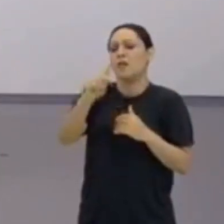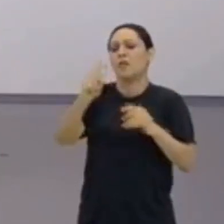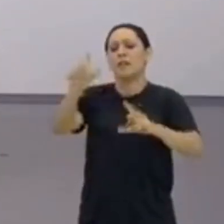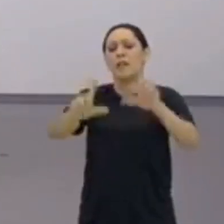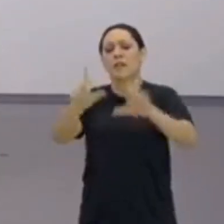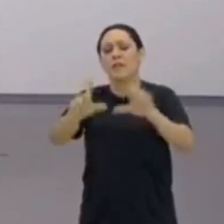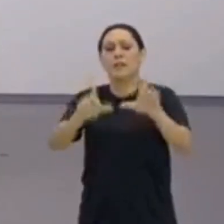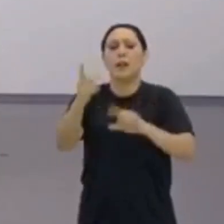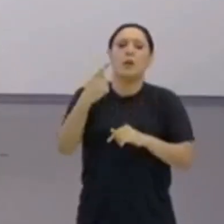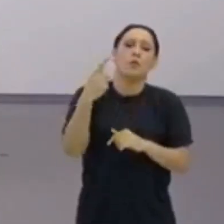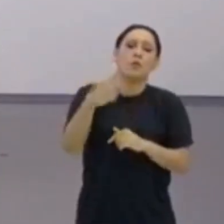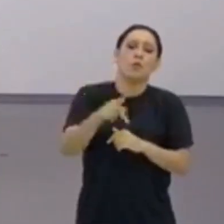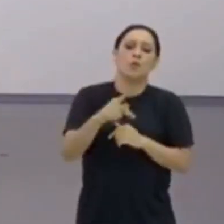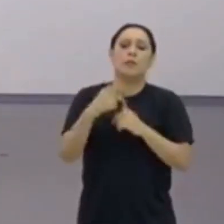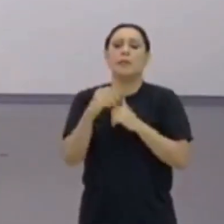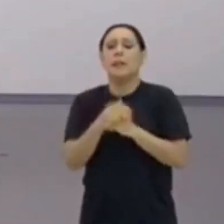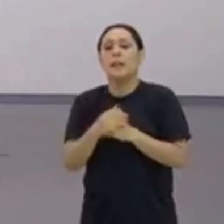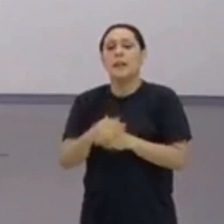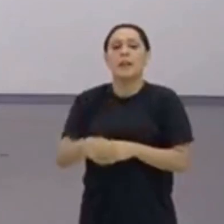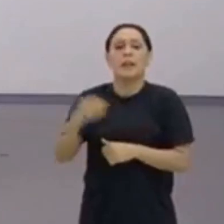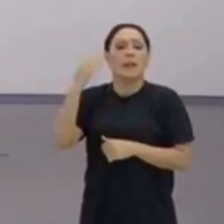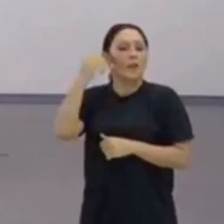celular. Aí tu vai lá nas polegadas na televisão.